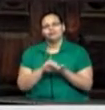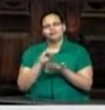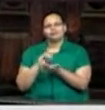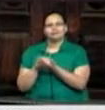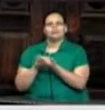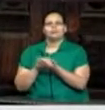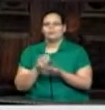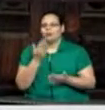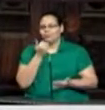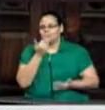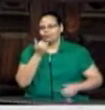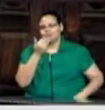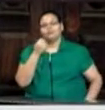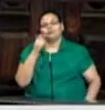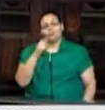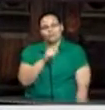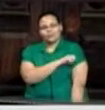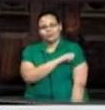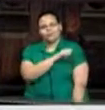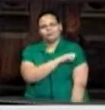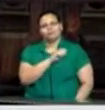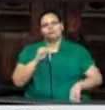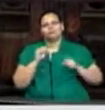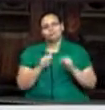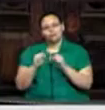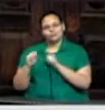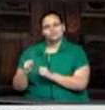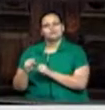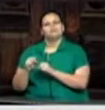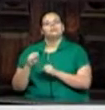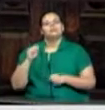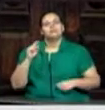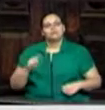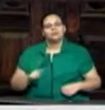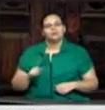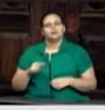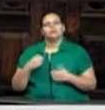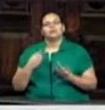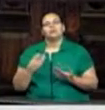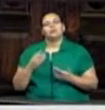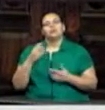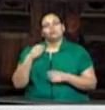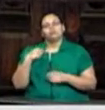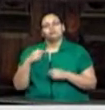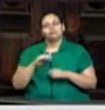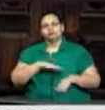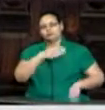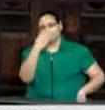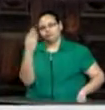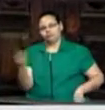faltava alimentação para que os alunos pudessem cursar o horário integral.